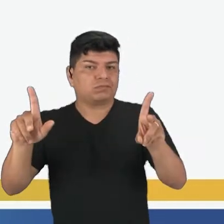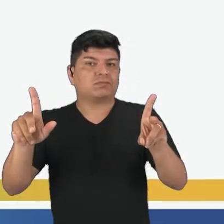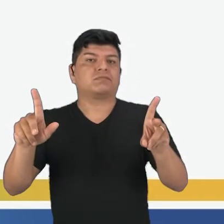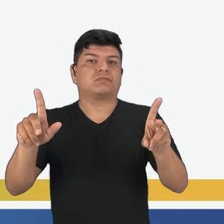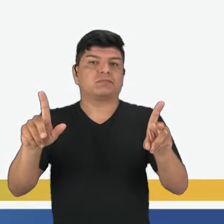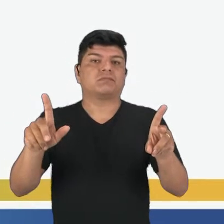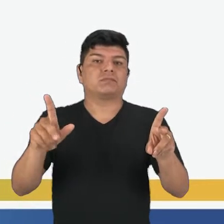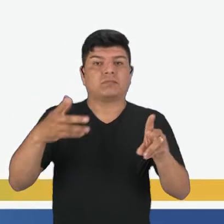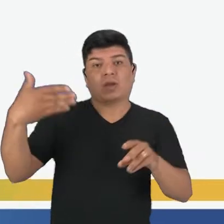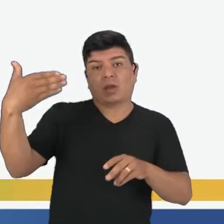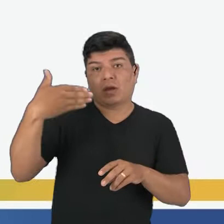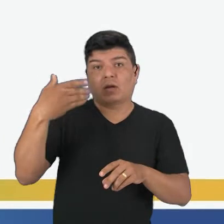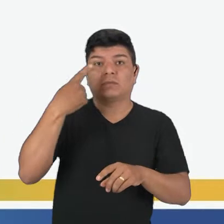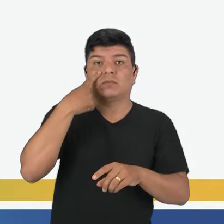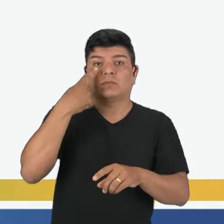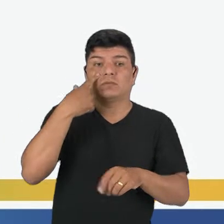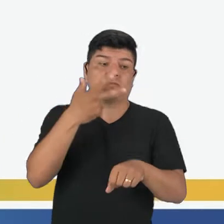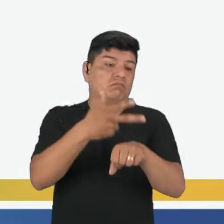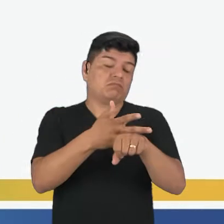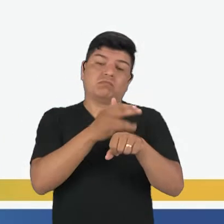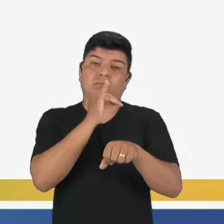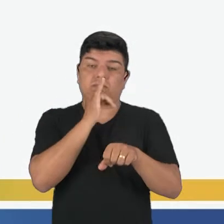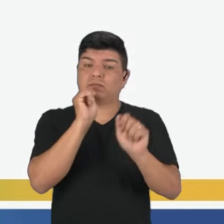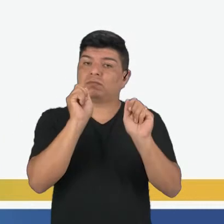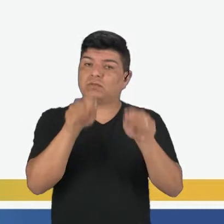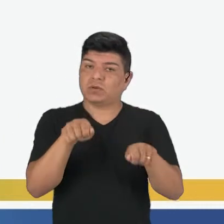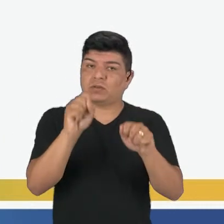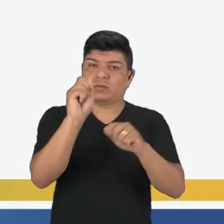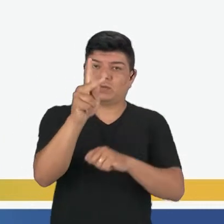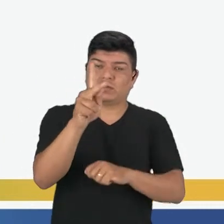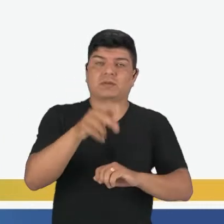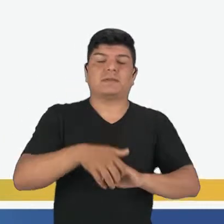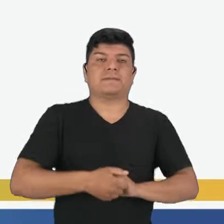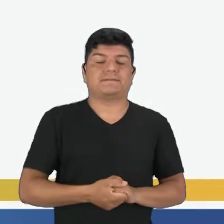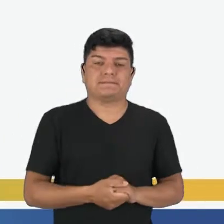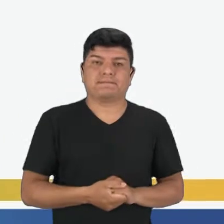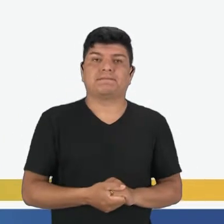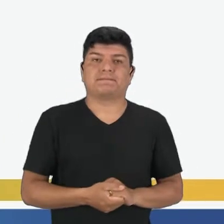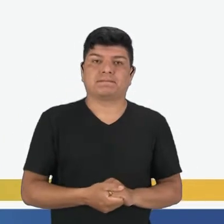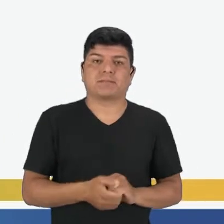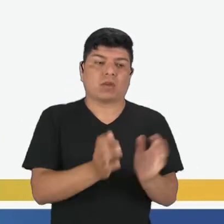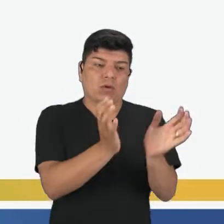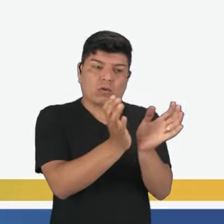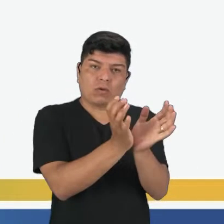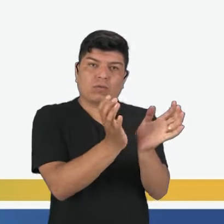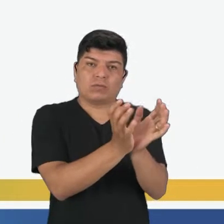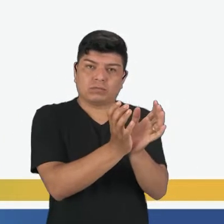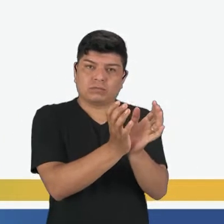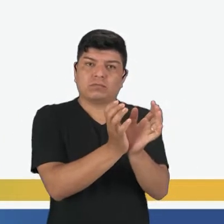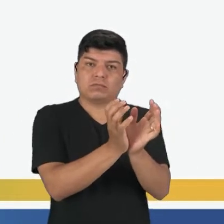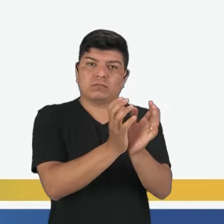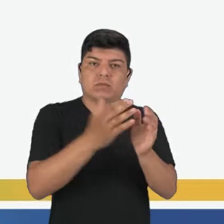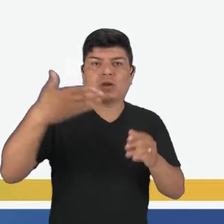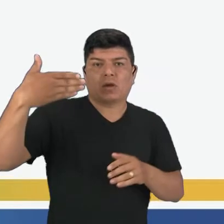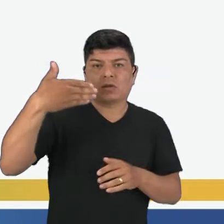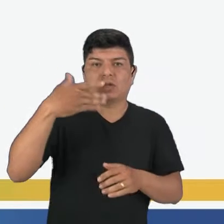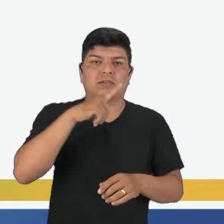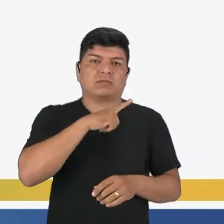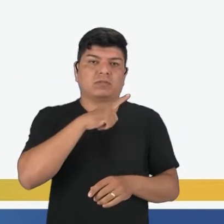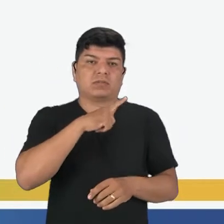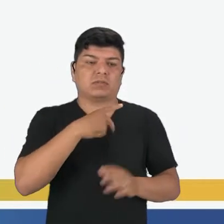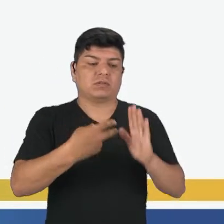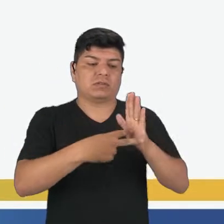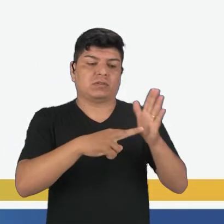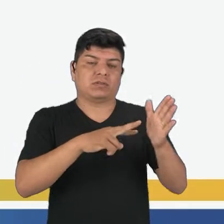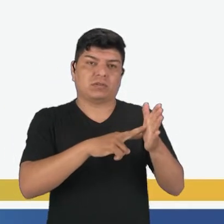uma sequência. Você pode filmar um ritual, ok? E ele, o conjunto das sequências que